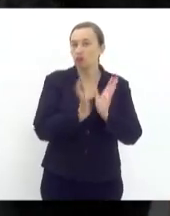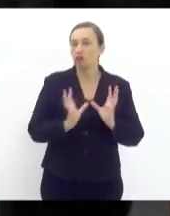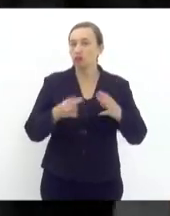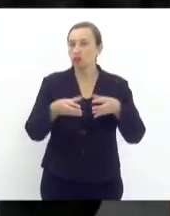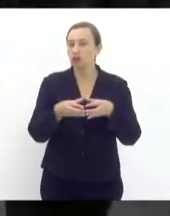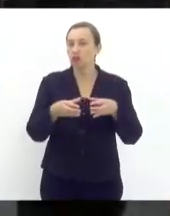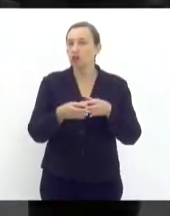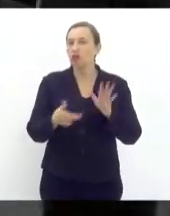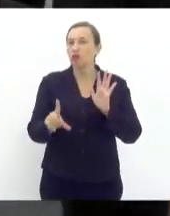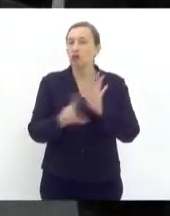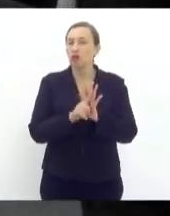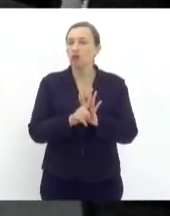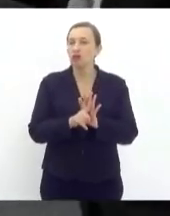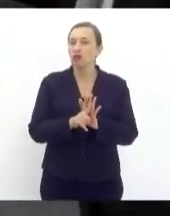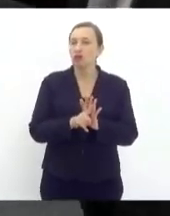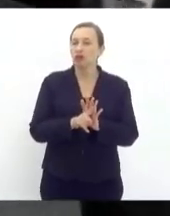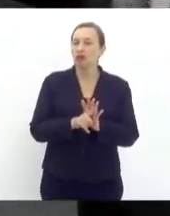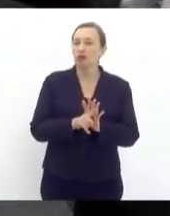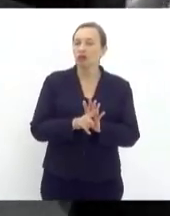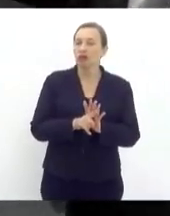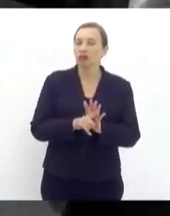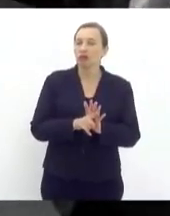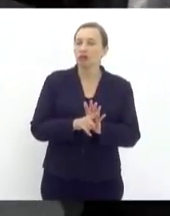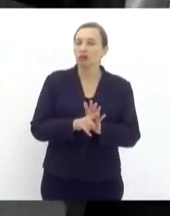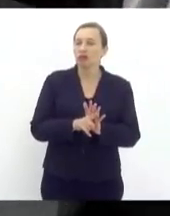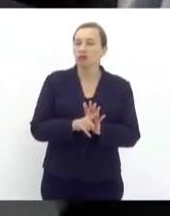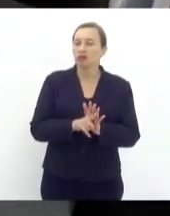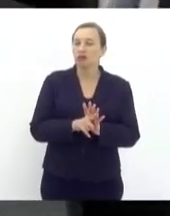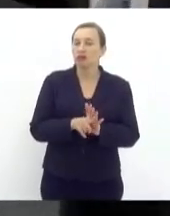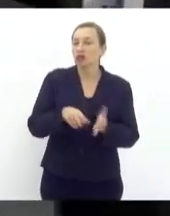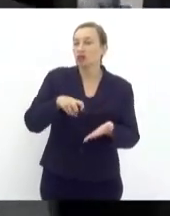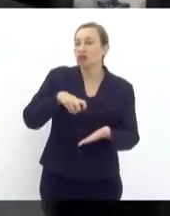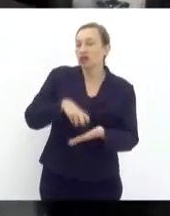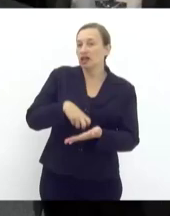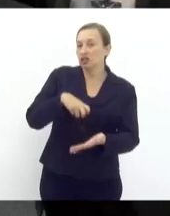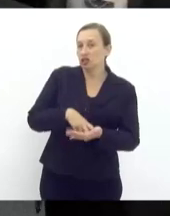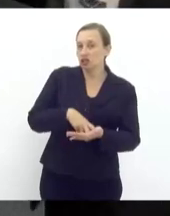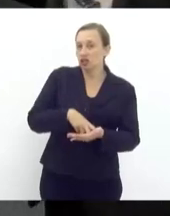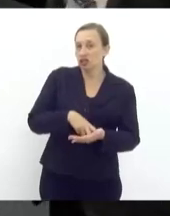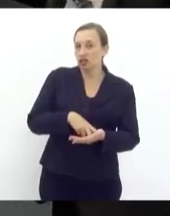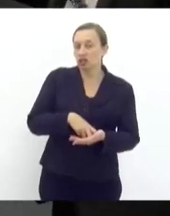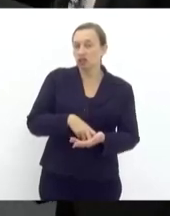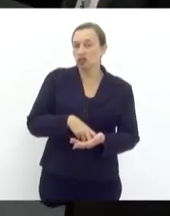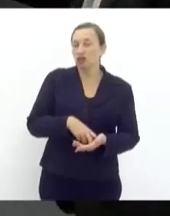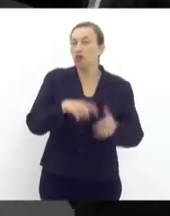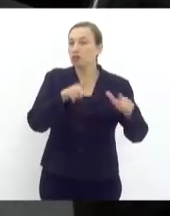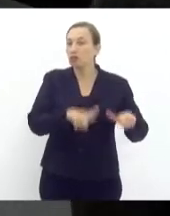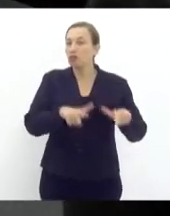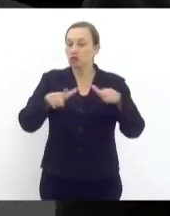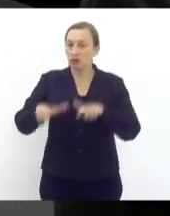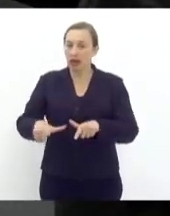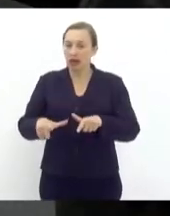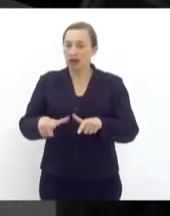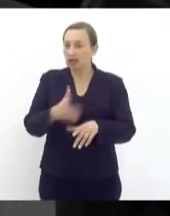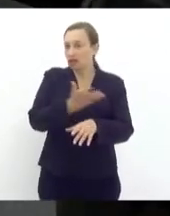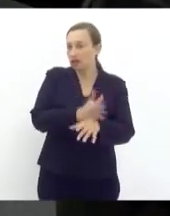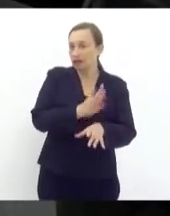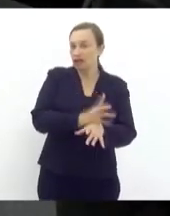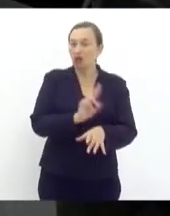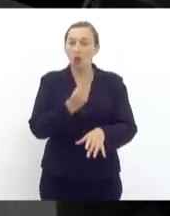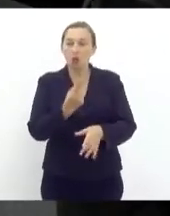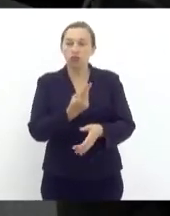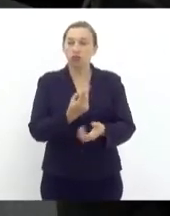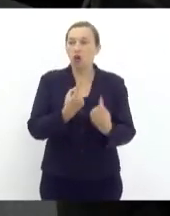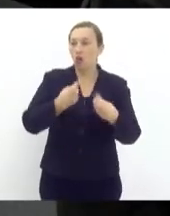estabelece punição para os estabelecimentos que pratiquem otolé a intolerância